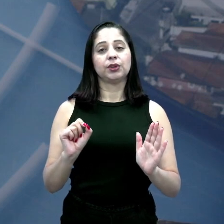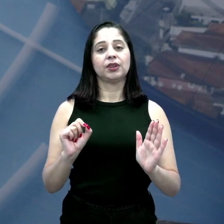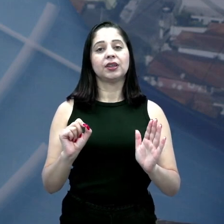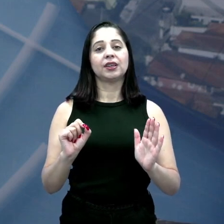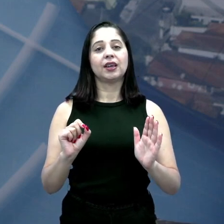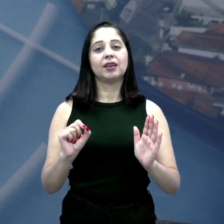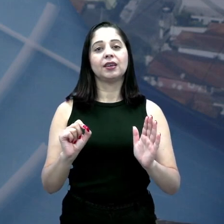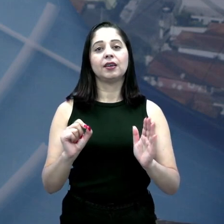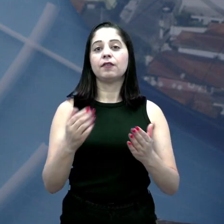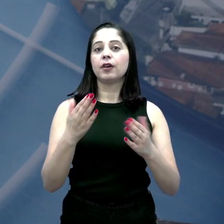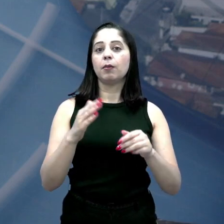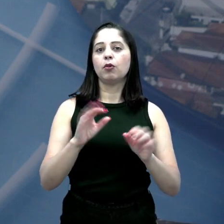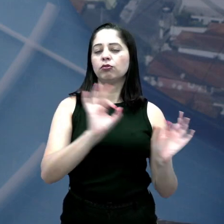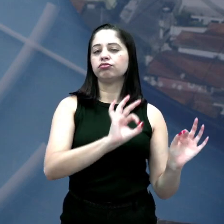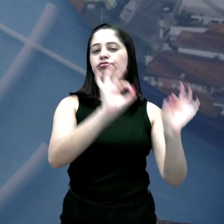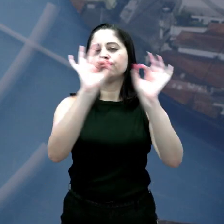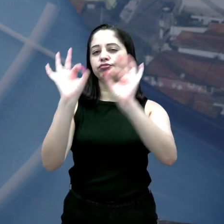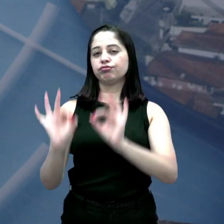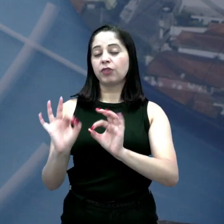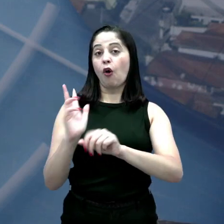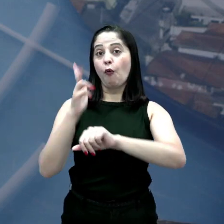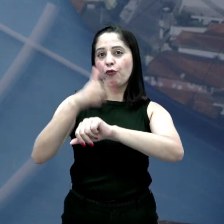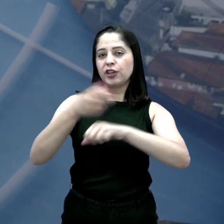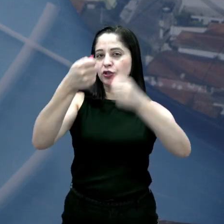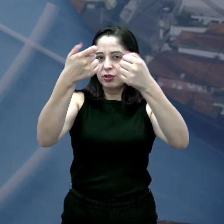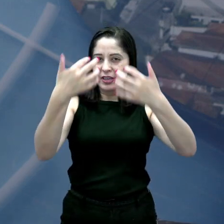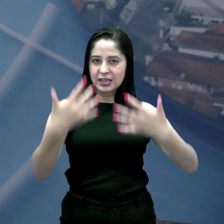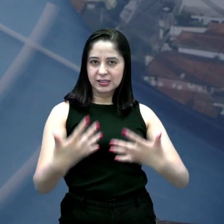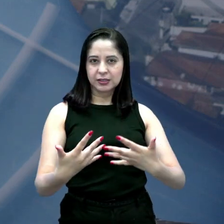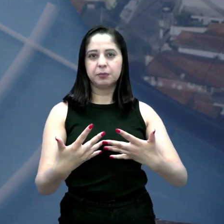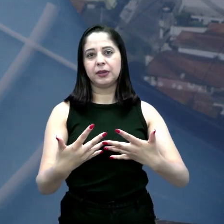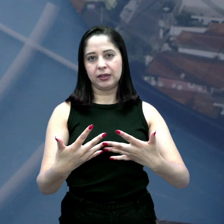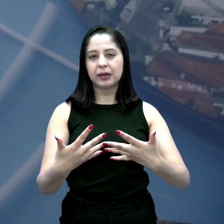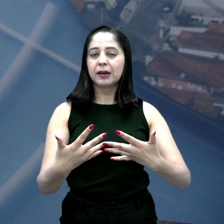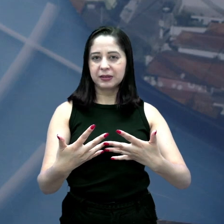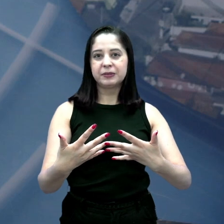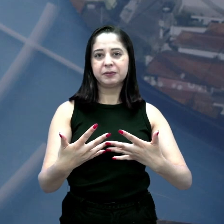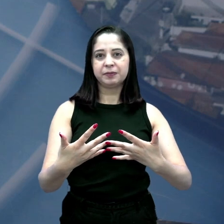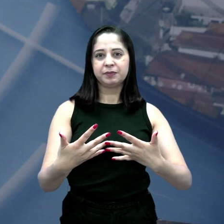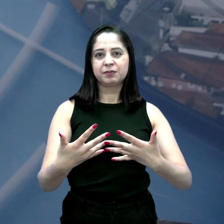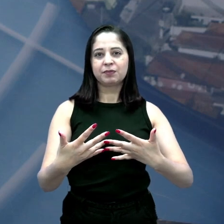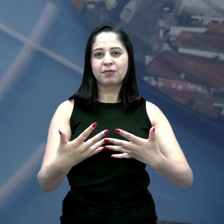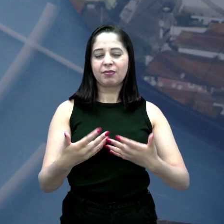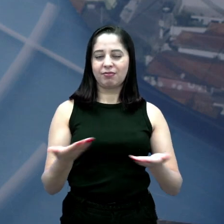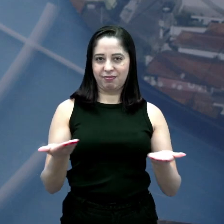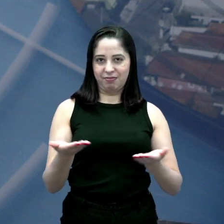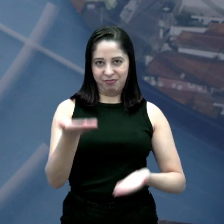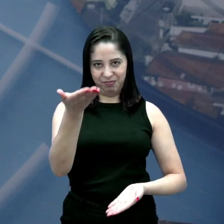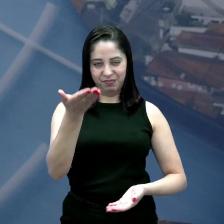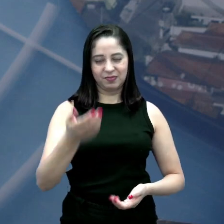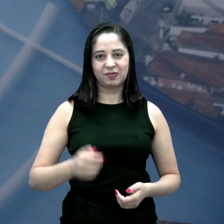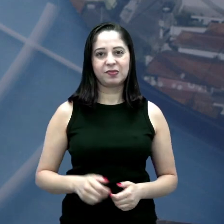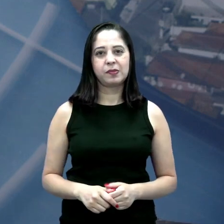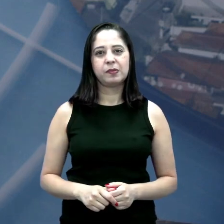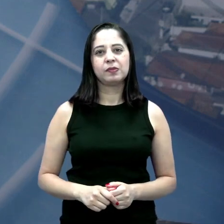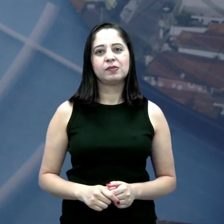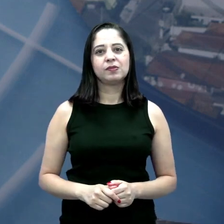o programa, a gente vai conferir um vídeo explicativo que a gente preparou para introduzir esse tema. Vamos